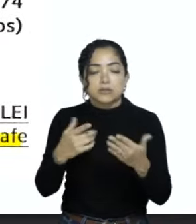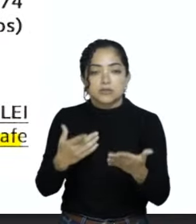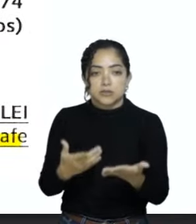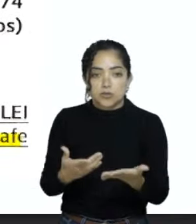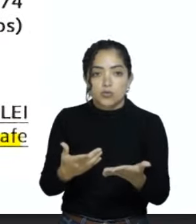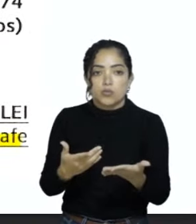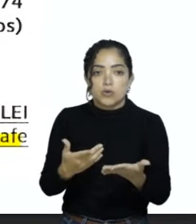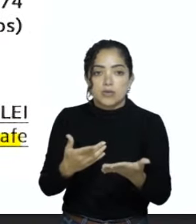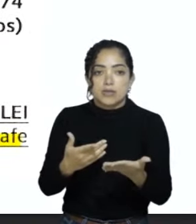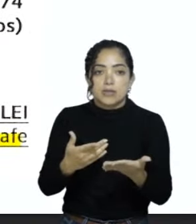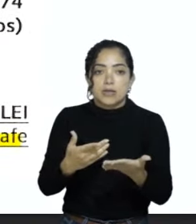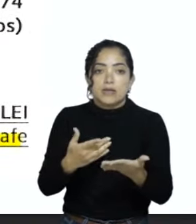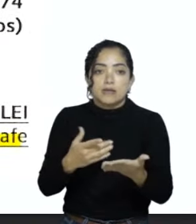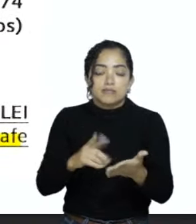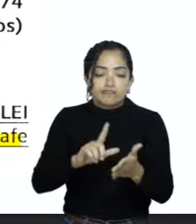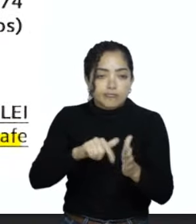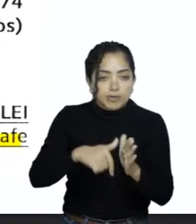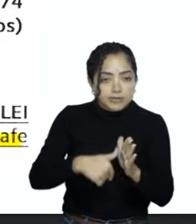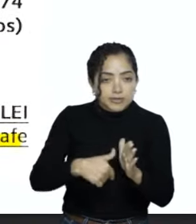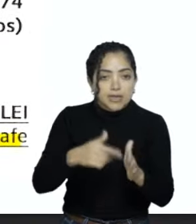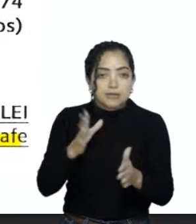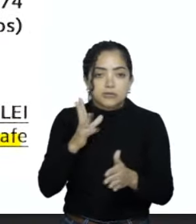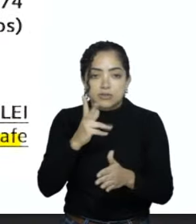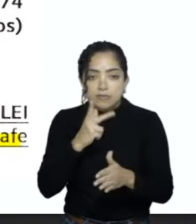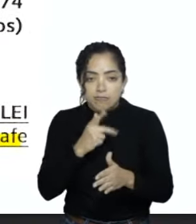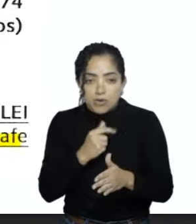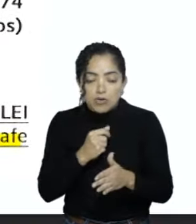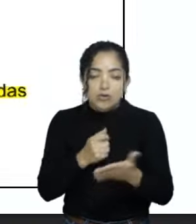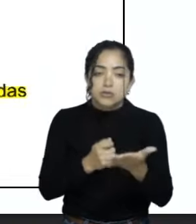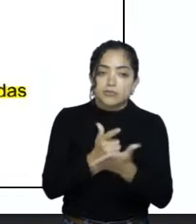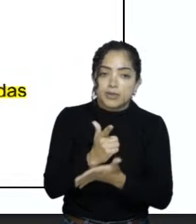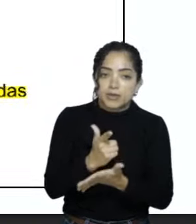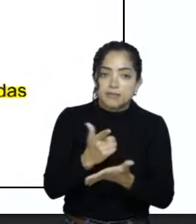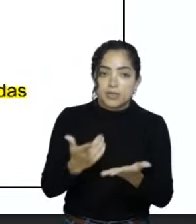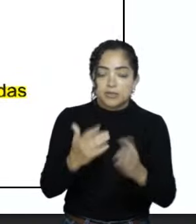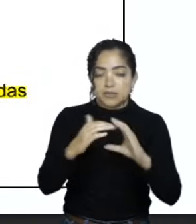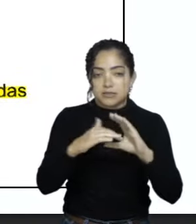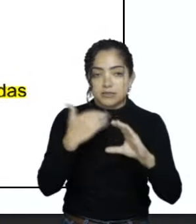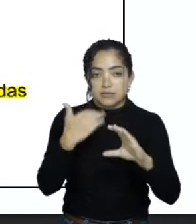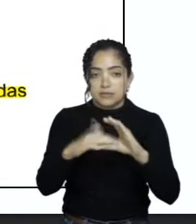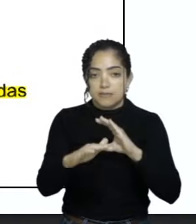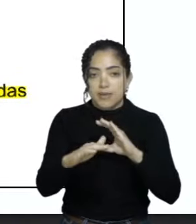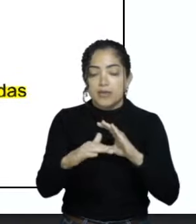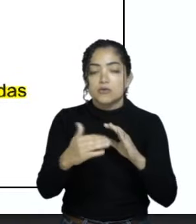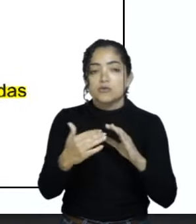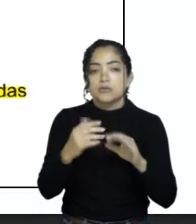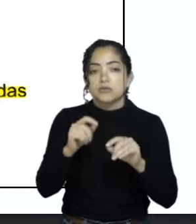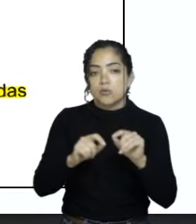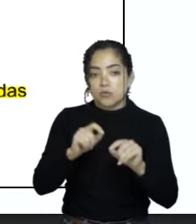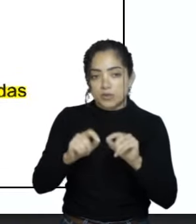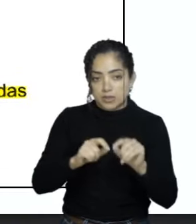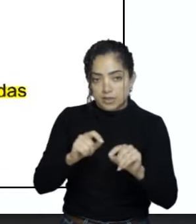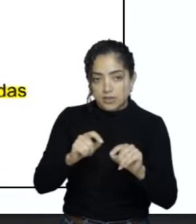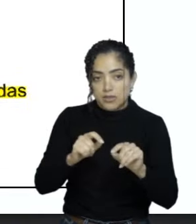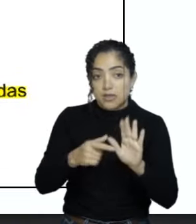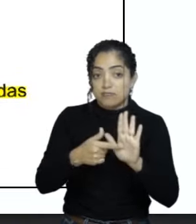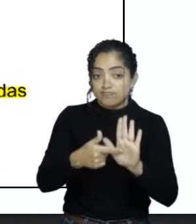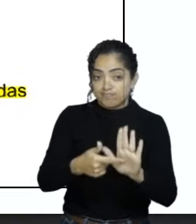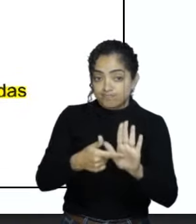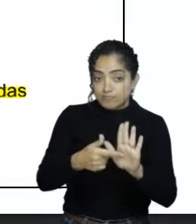excessiva demora no pagamentos dos débitos enfim né os e-mails eles são eles são muito muito